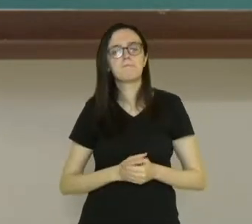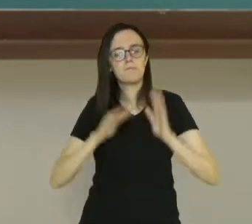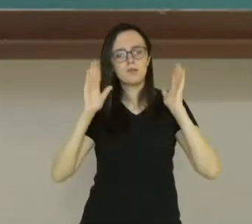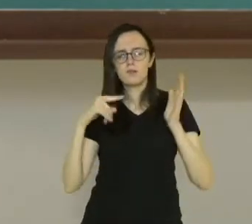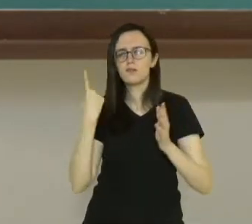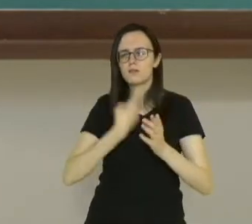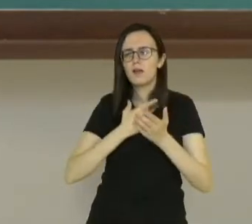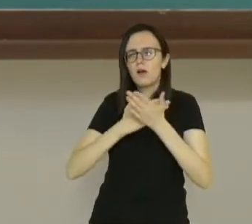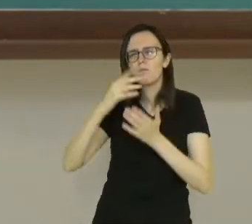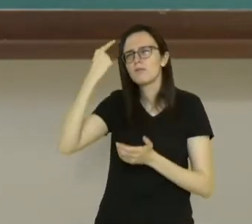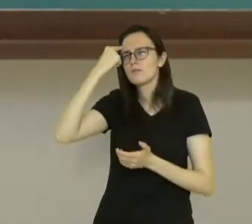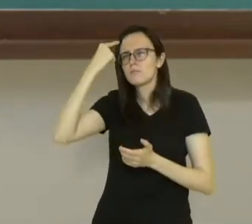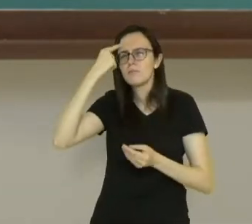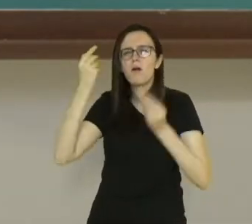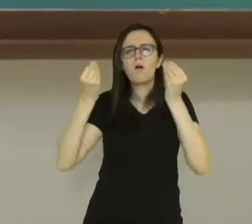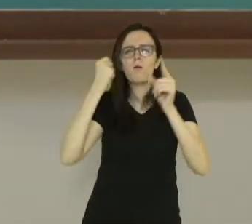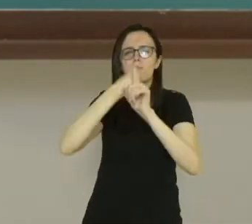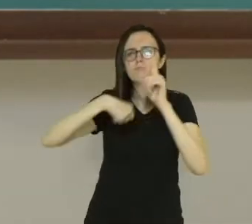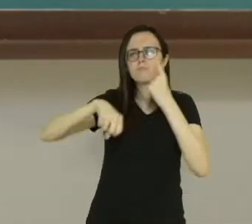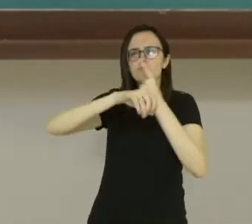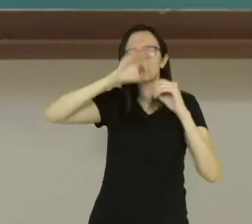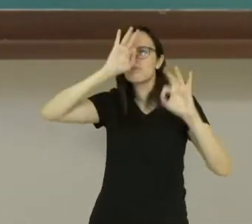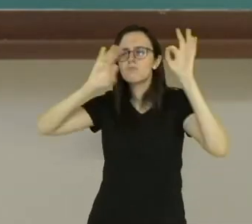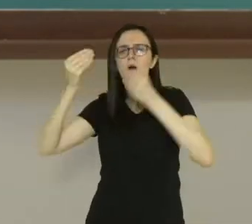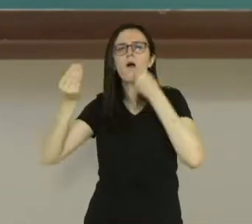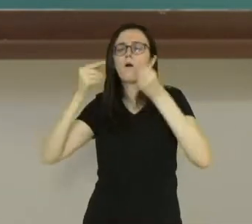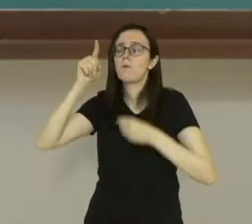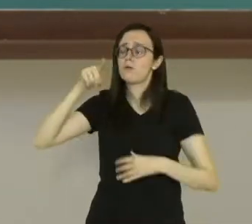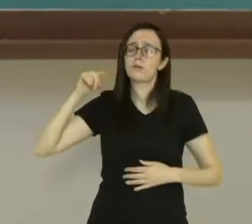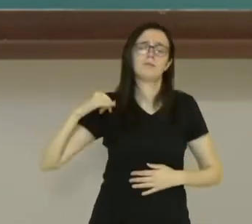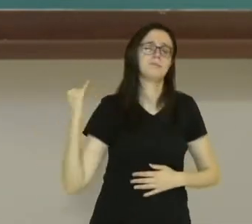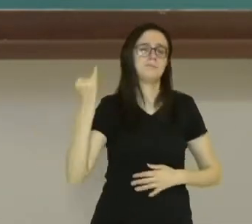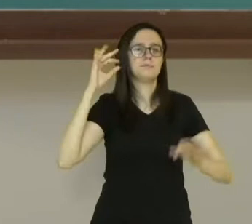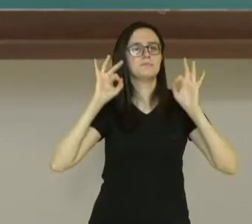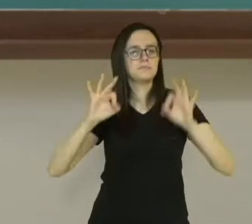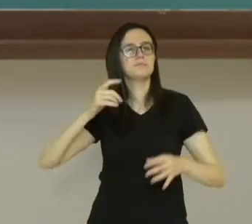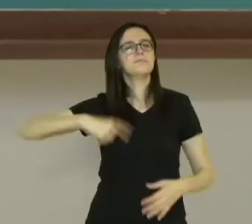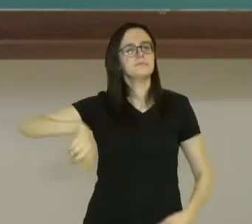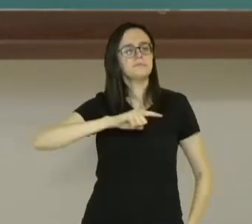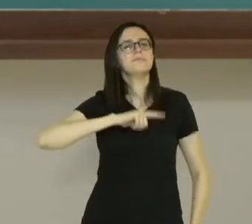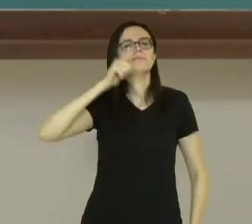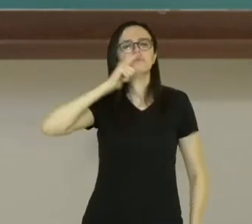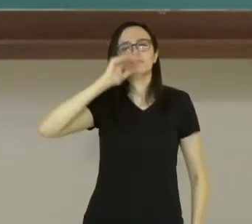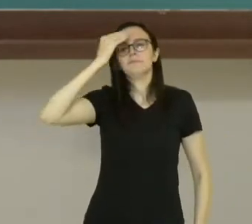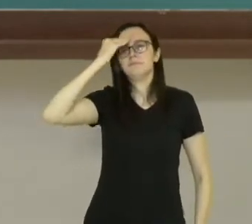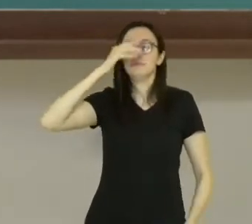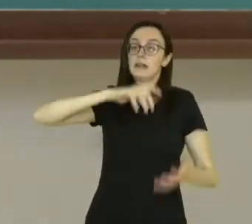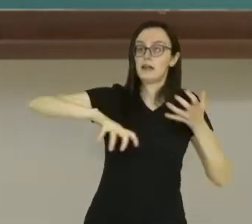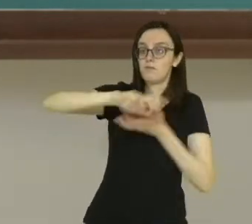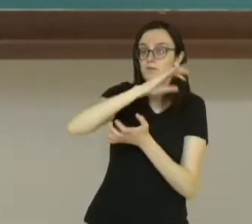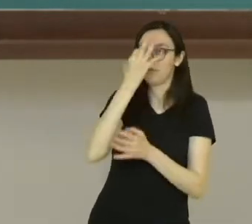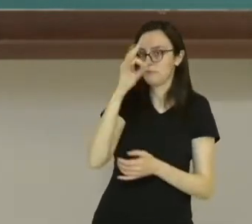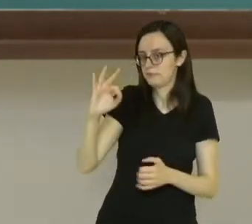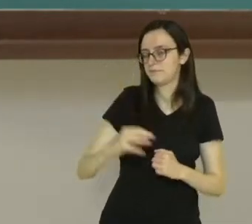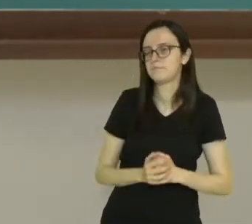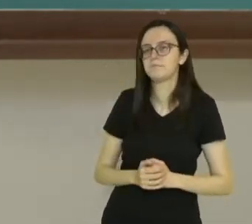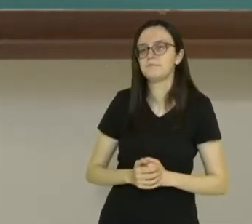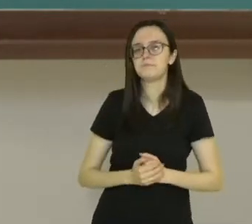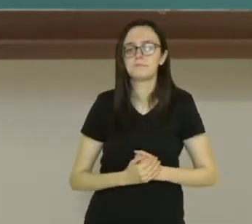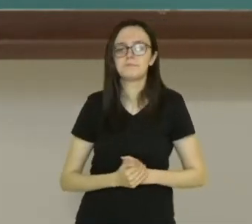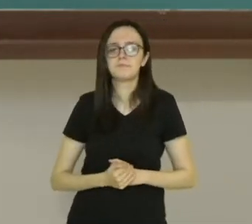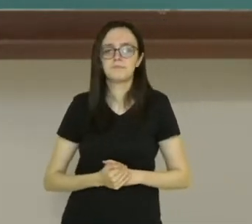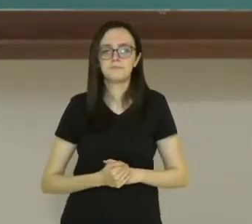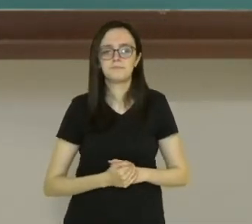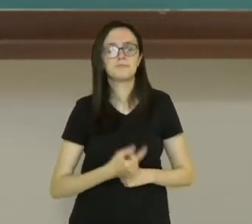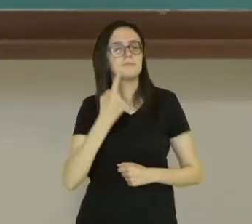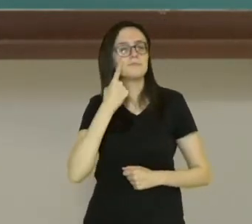para a gente pensar em como essa sociedade era organizada, isso é bem importante para a gente entender a Revolução Francesa. Aí, vejam